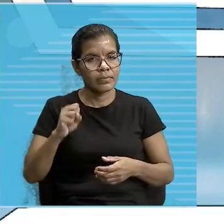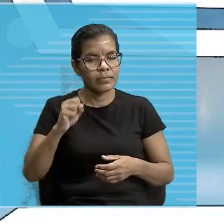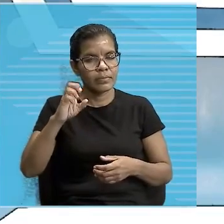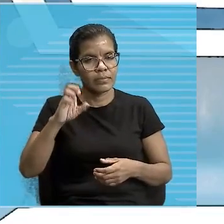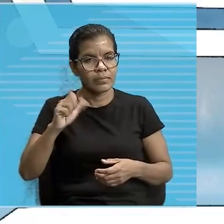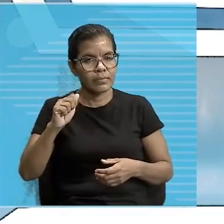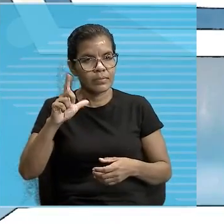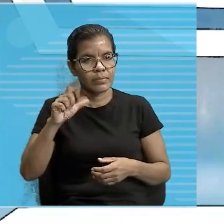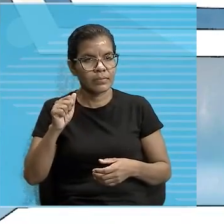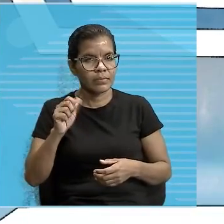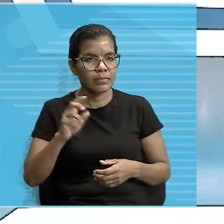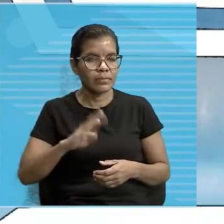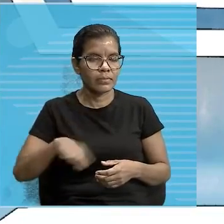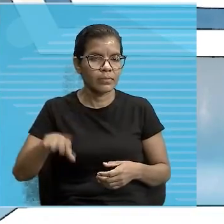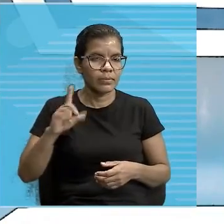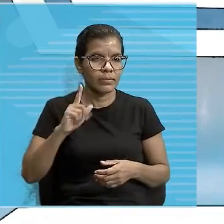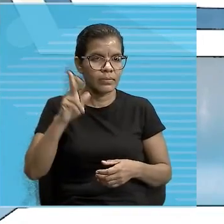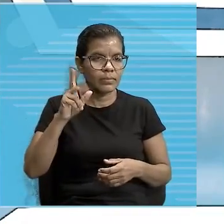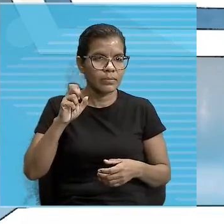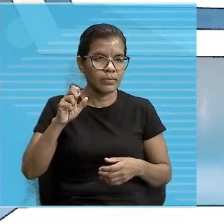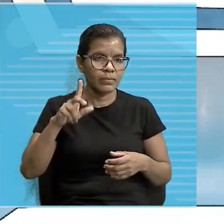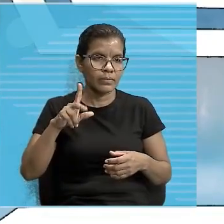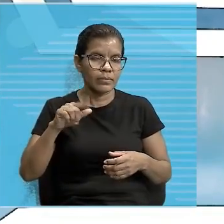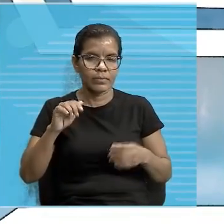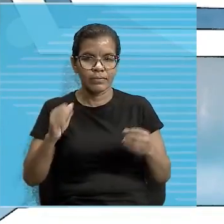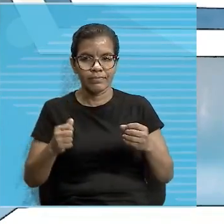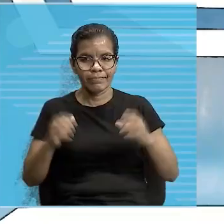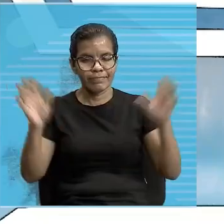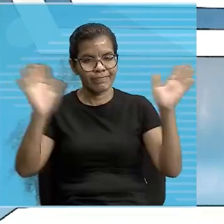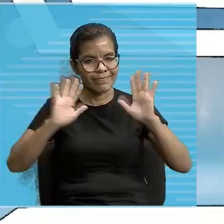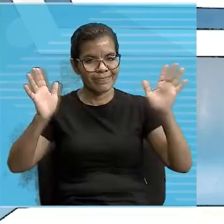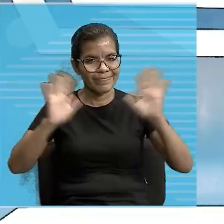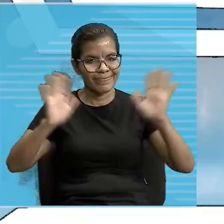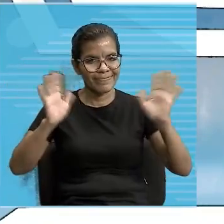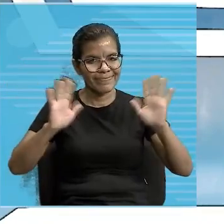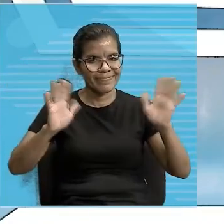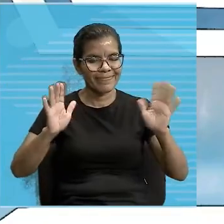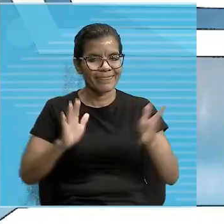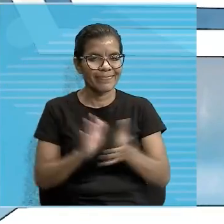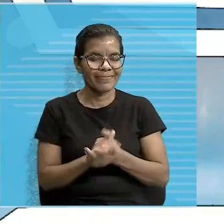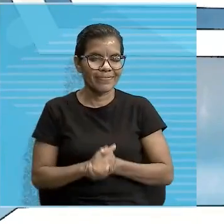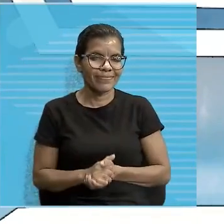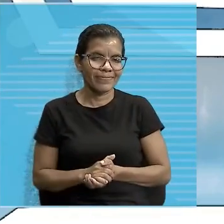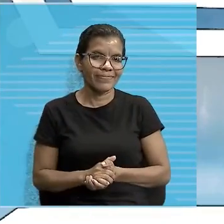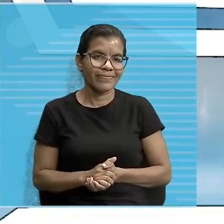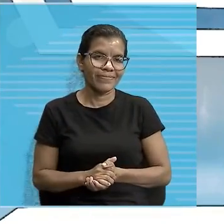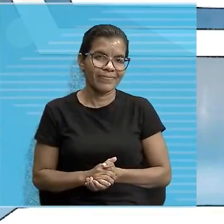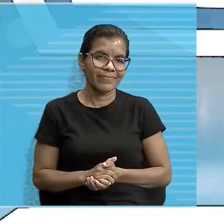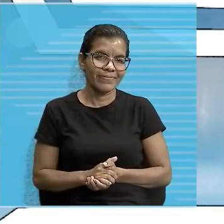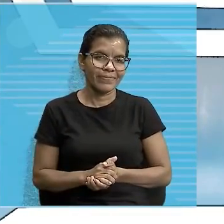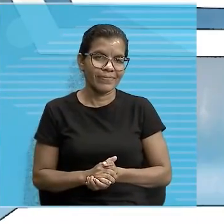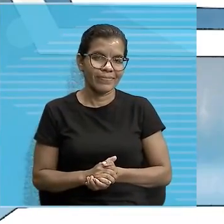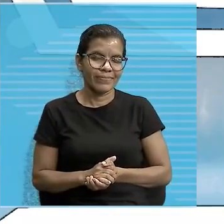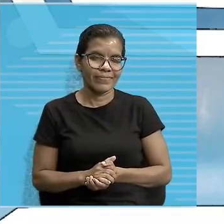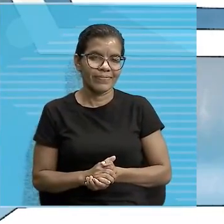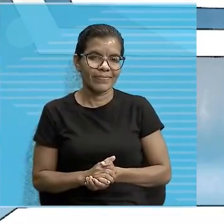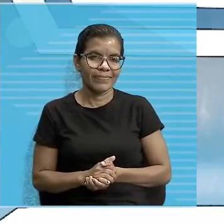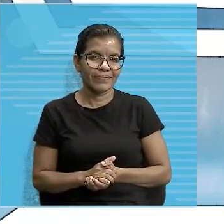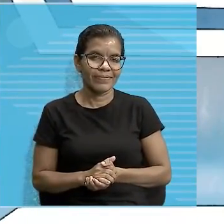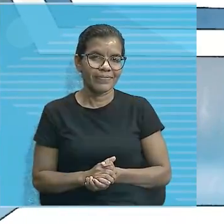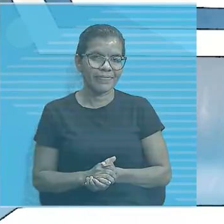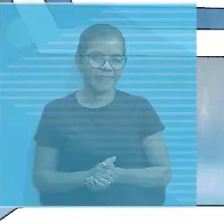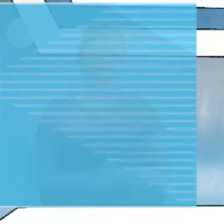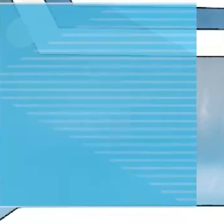Kelvin também, tá bom? Então, até a próxima aula, jovens. Bom restinho de semana para vocês e tchau, tchau!